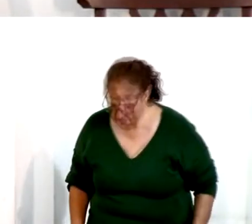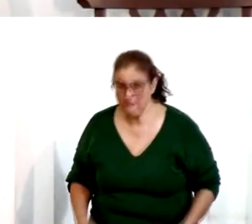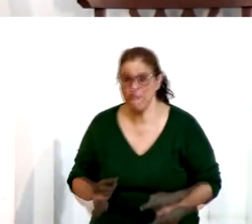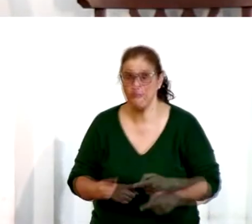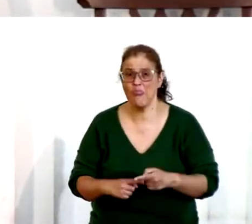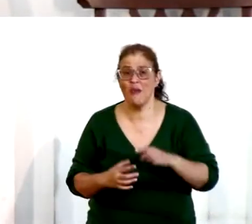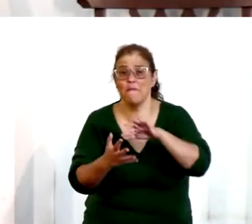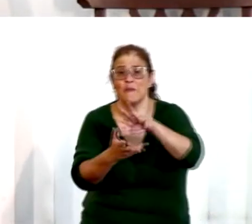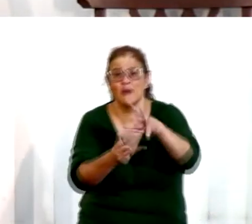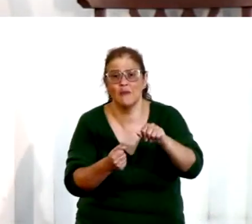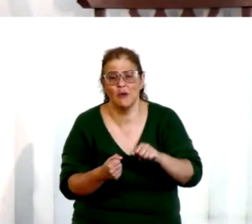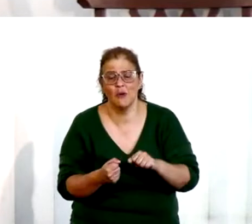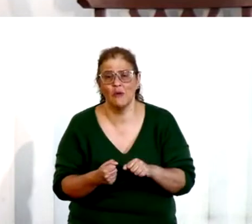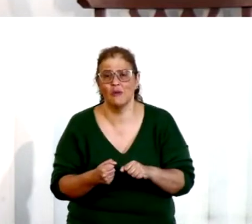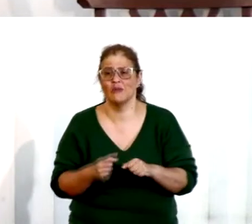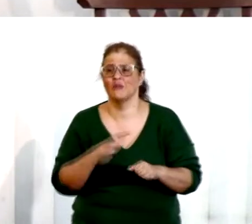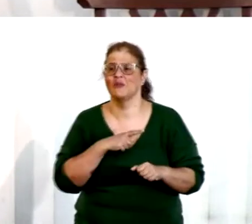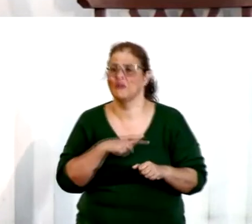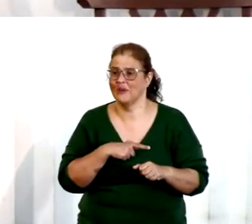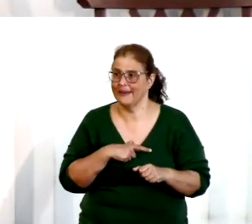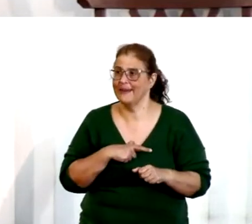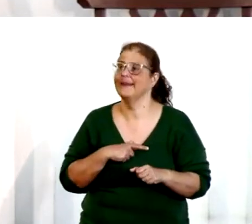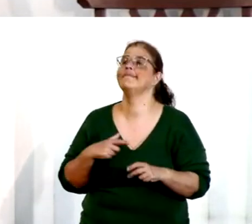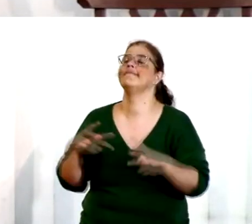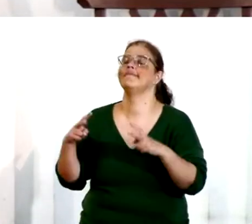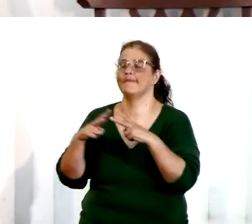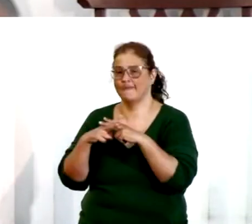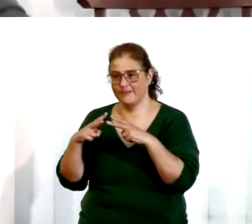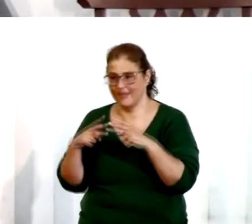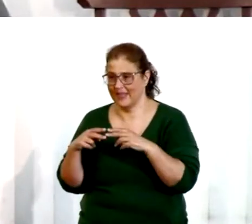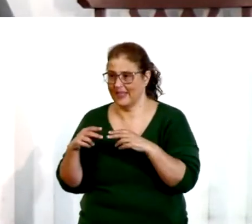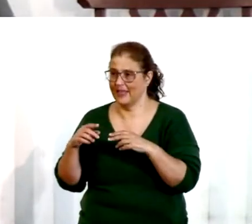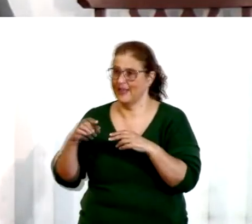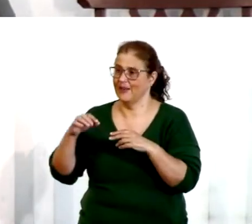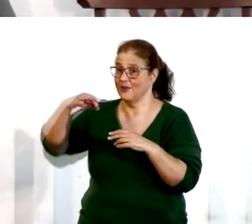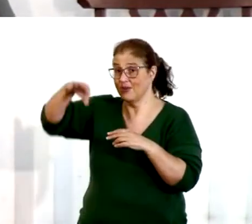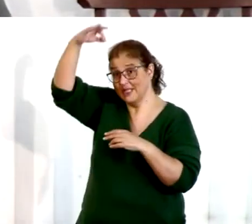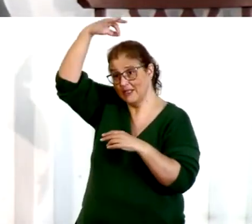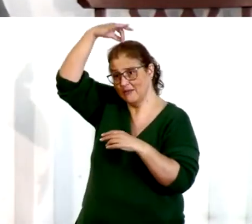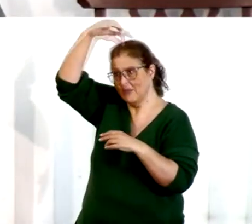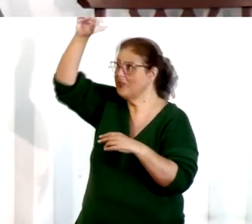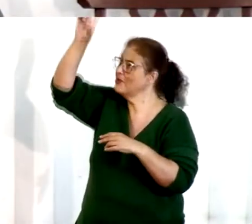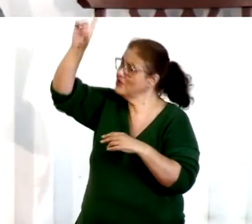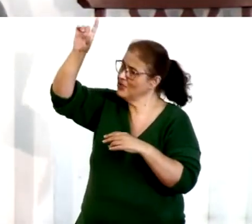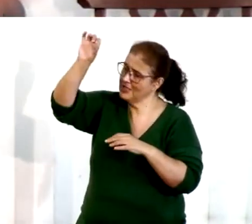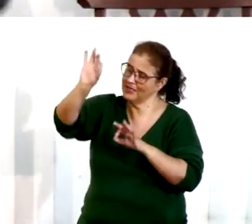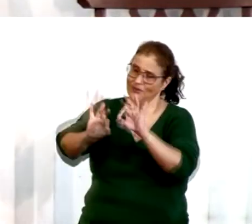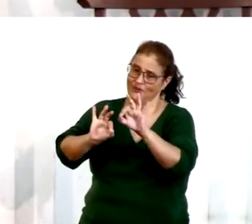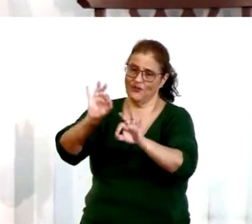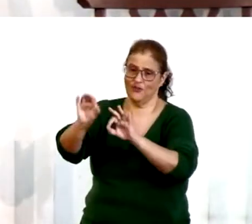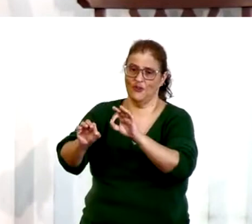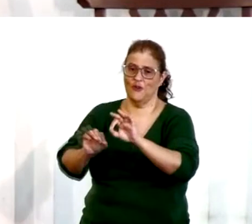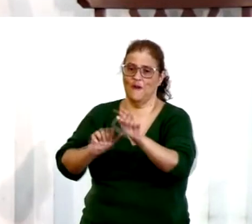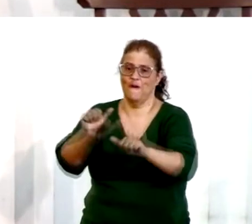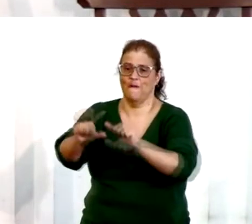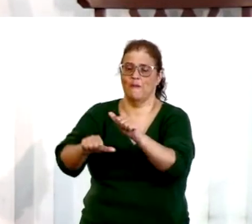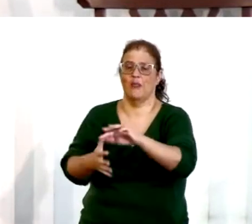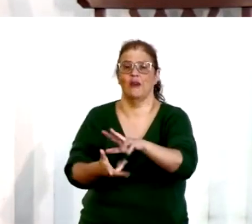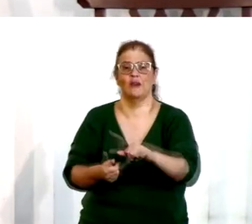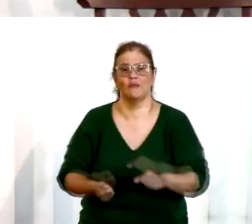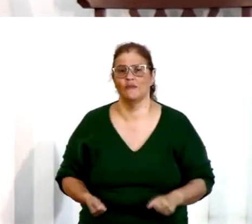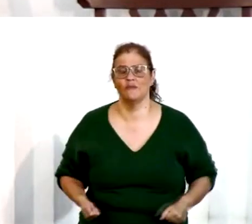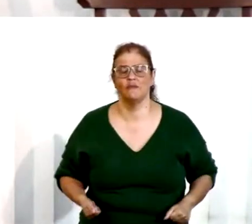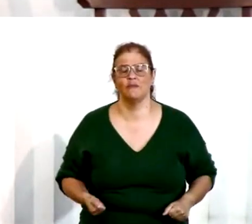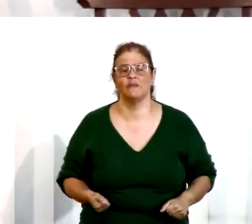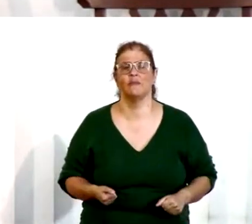é tratado pelo Espírito de Deus. Vejam só, algo nós temos de abandonar, outras coisas nós temos de buscar.